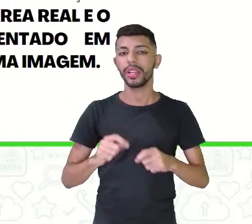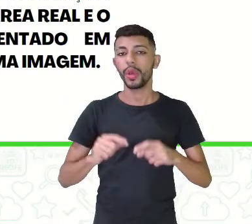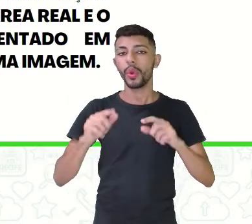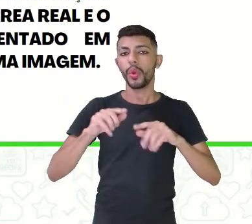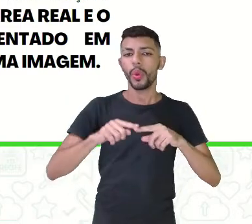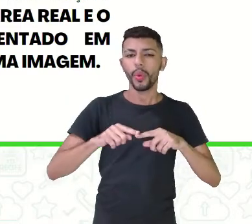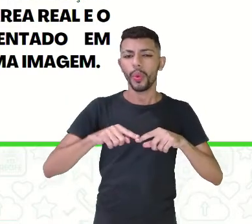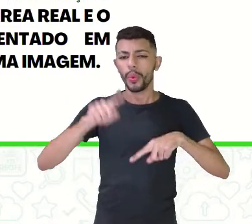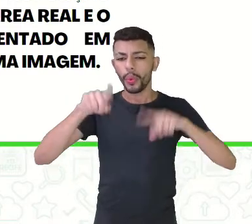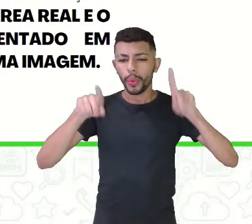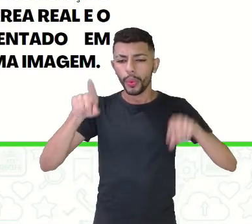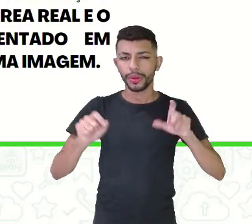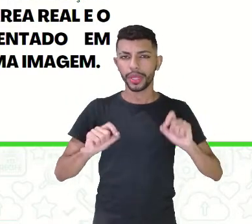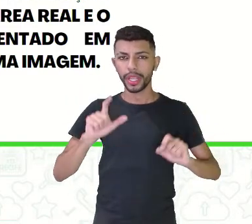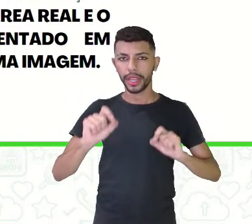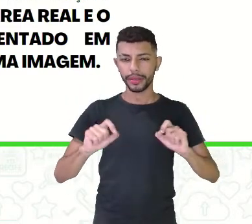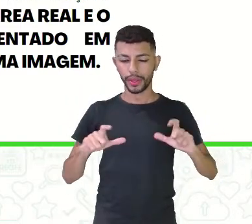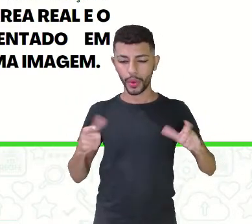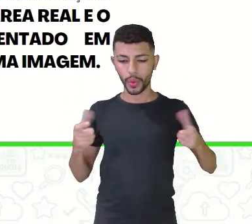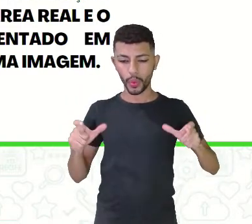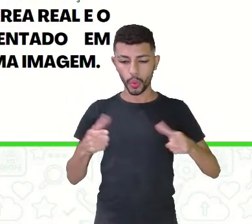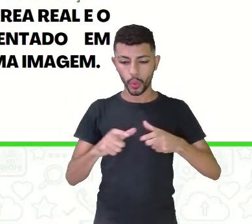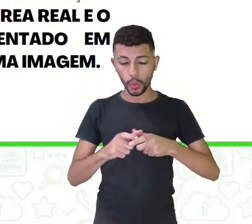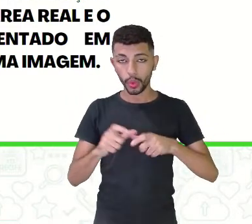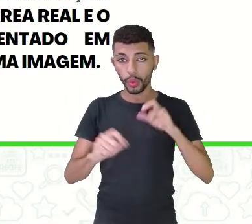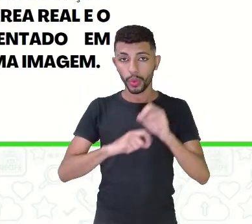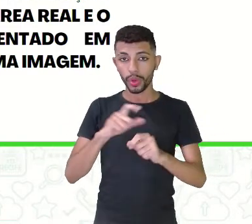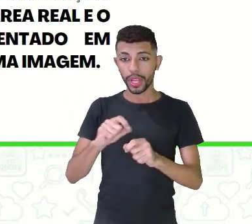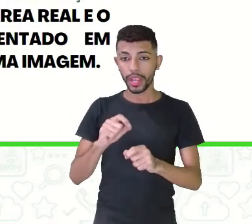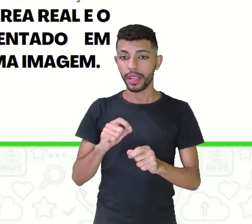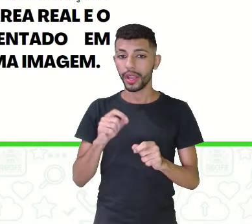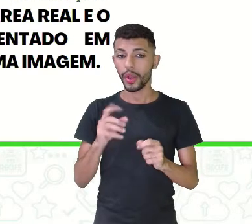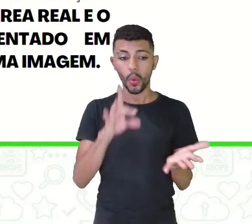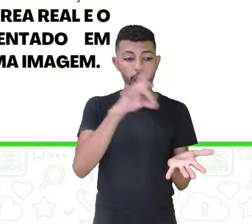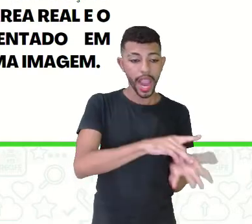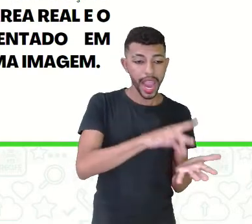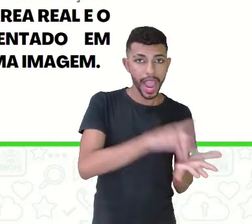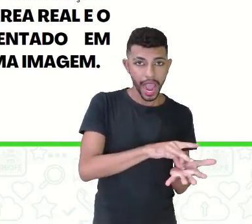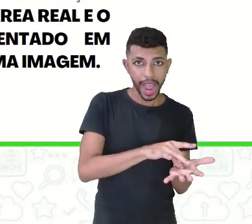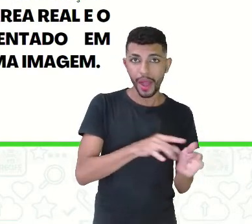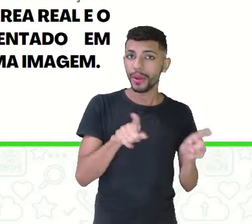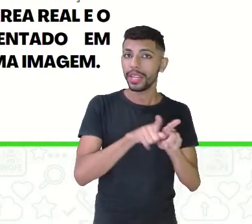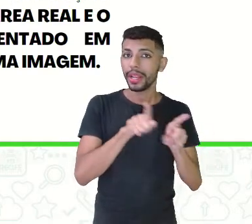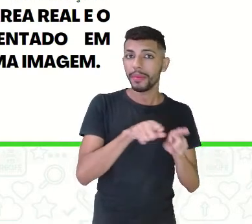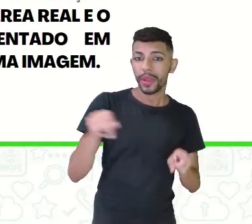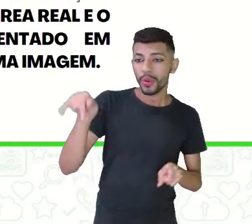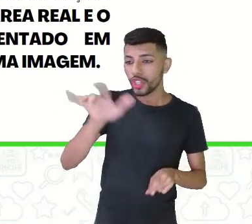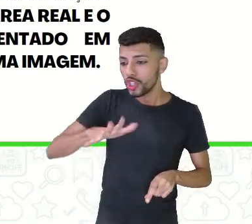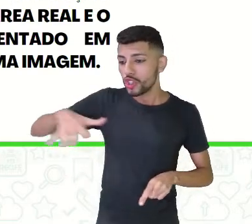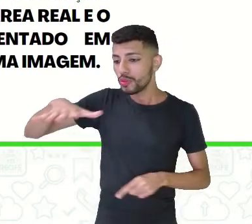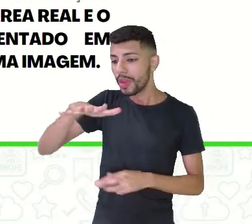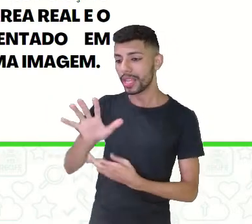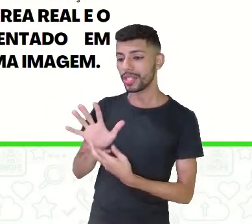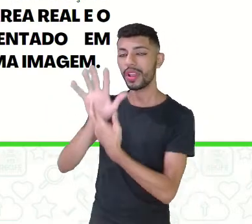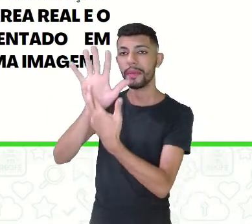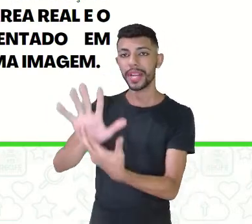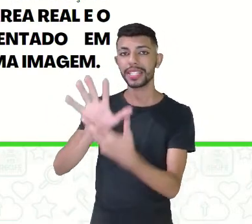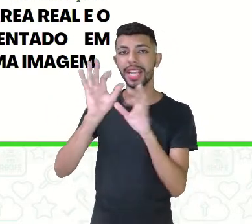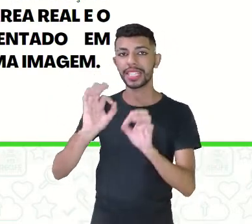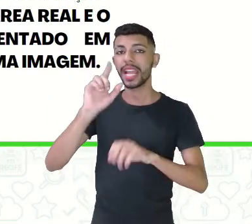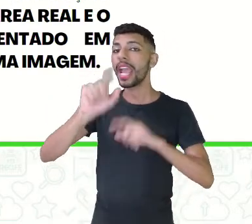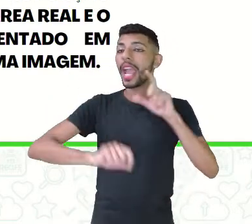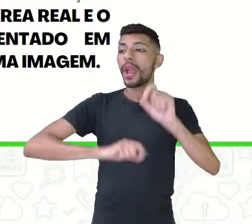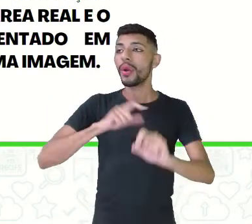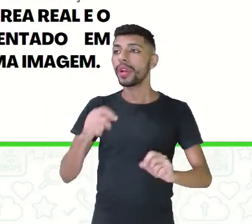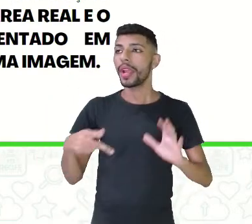tamanho, do tamanho real para o espaço representado, ou seja, é a manutenção